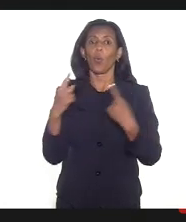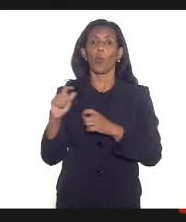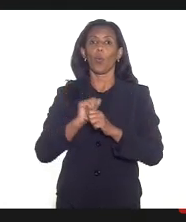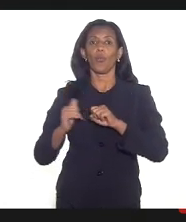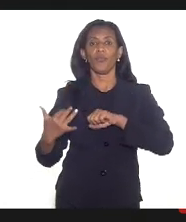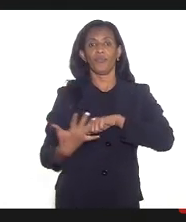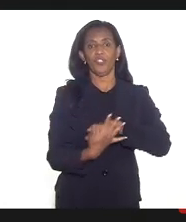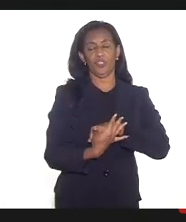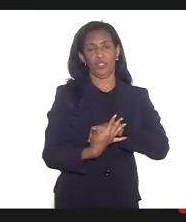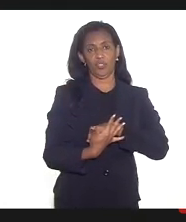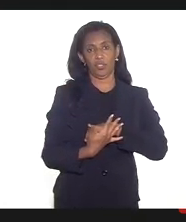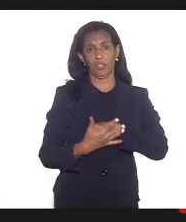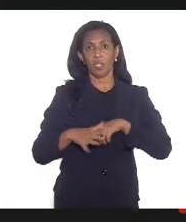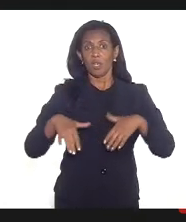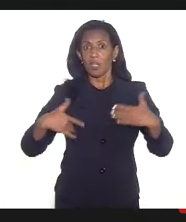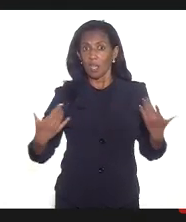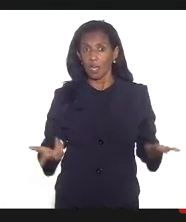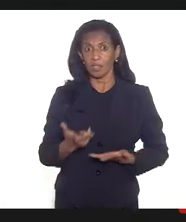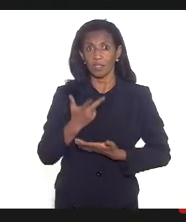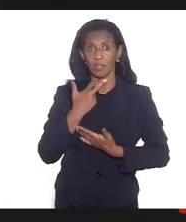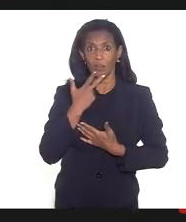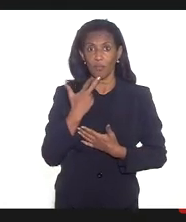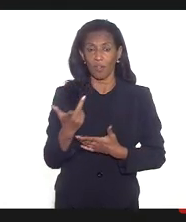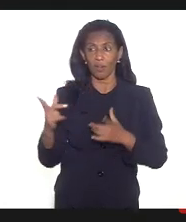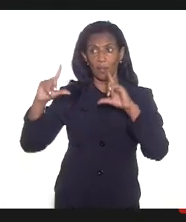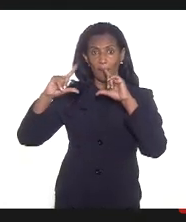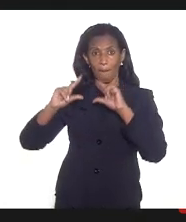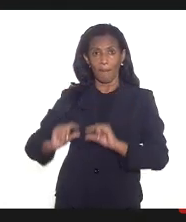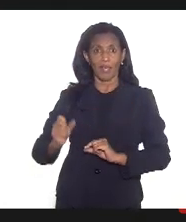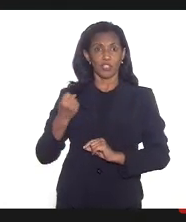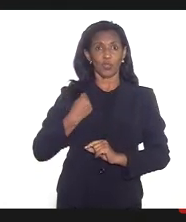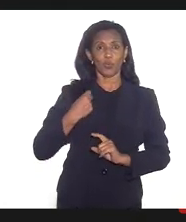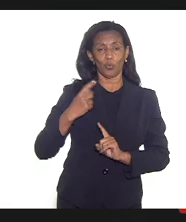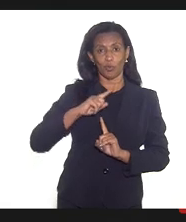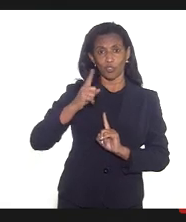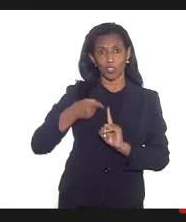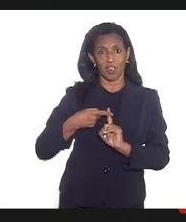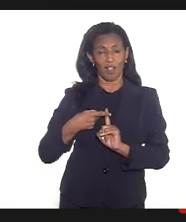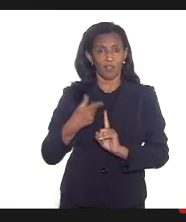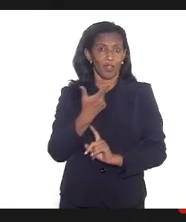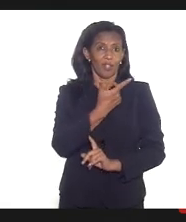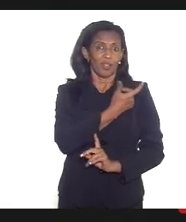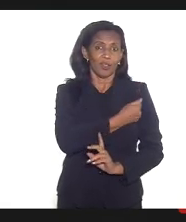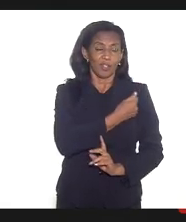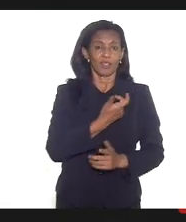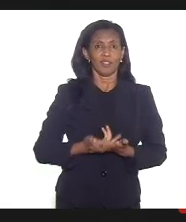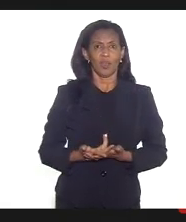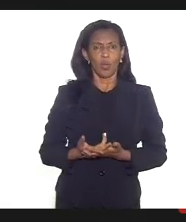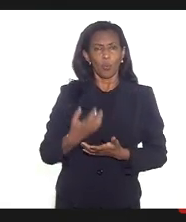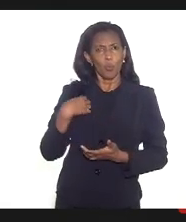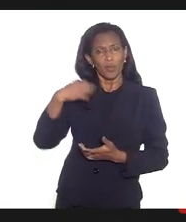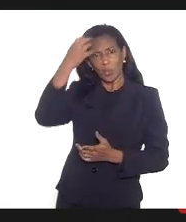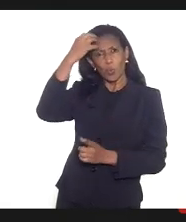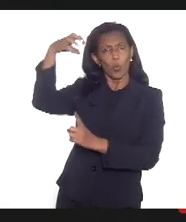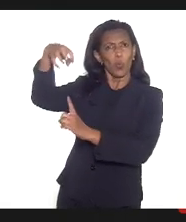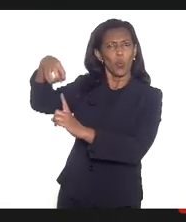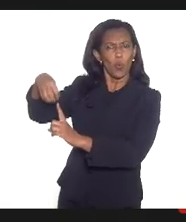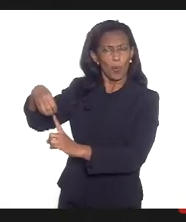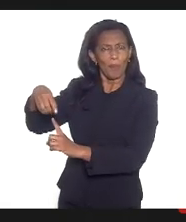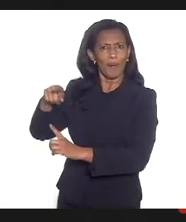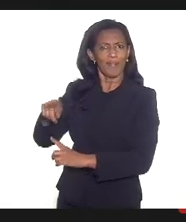com febre e ainda estão falando que é uma baixa adesão das Gestantes contabilizando a gestante esteja